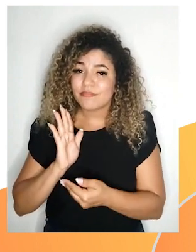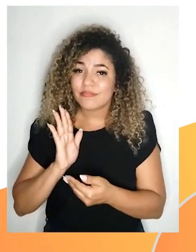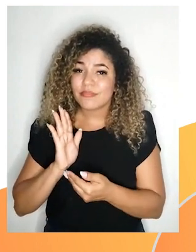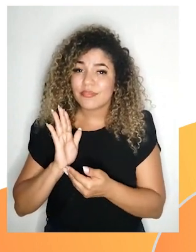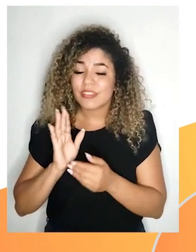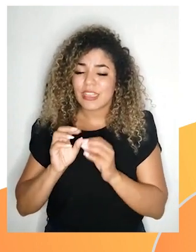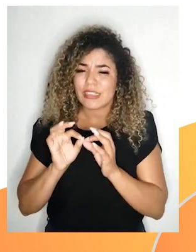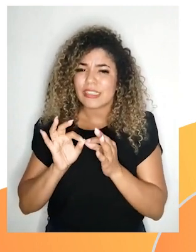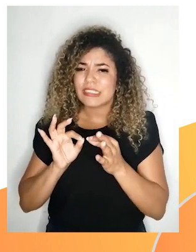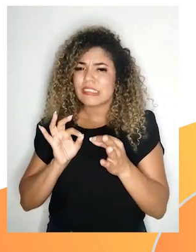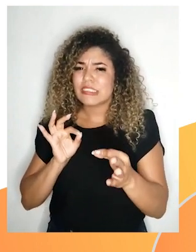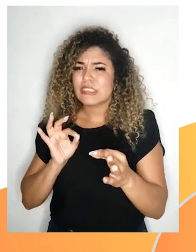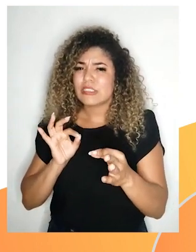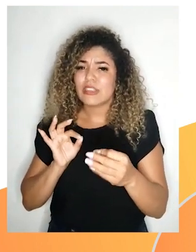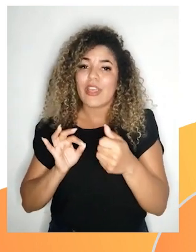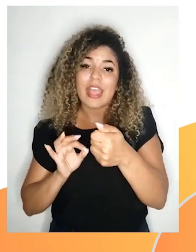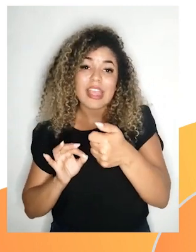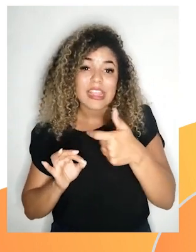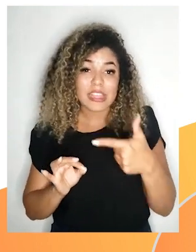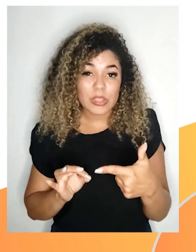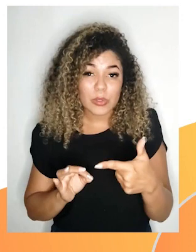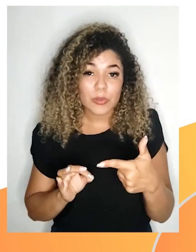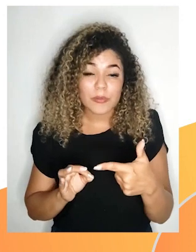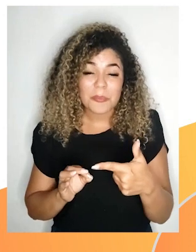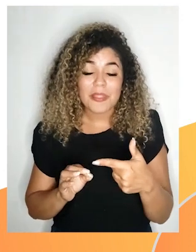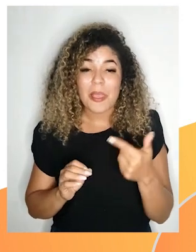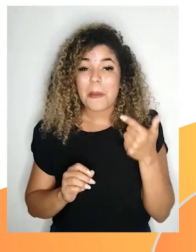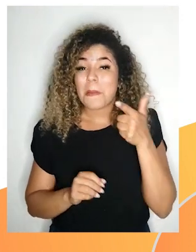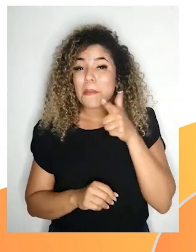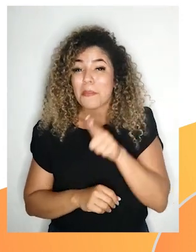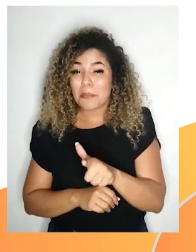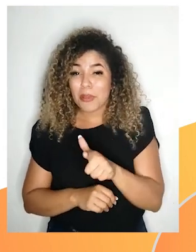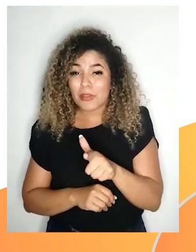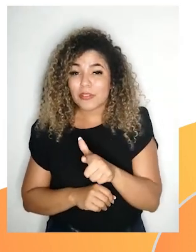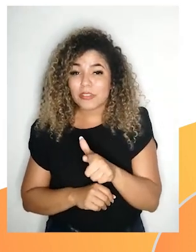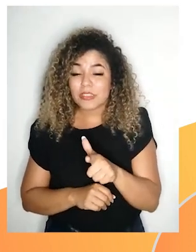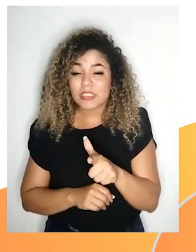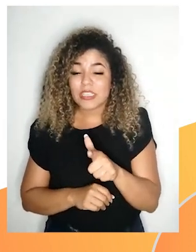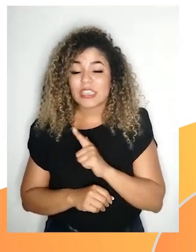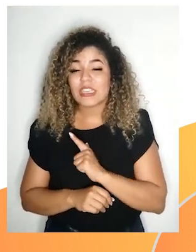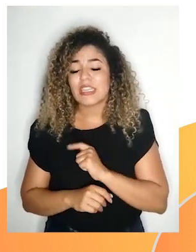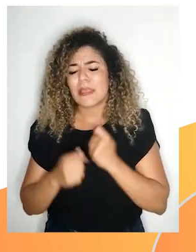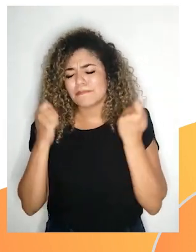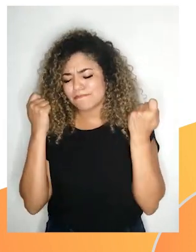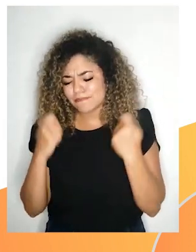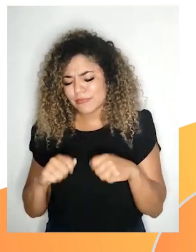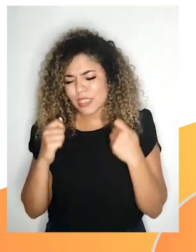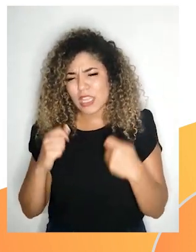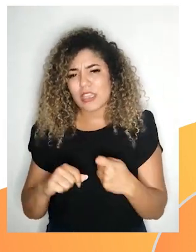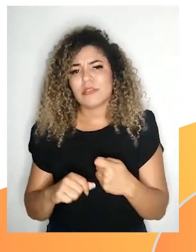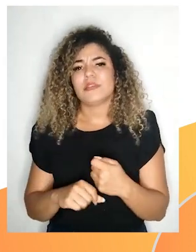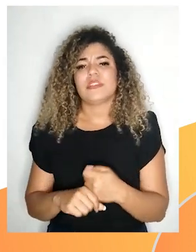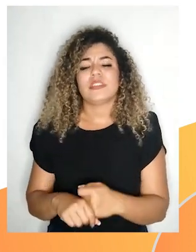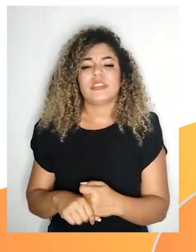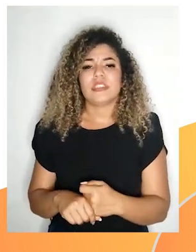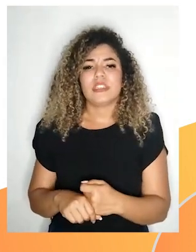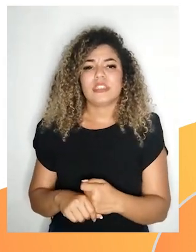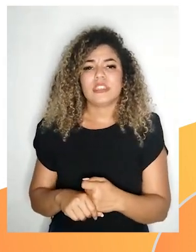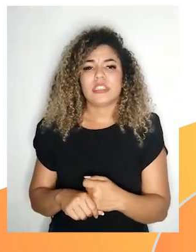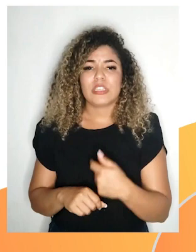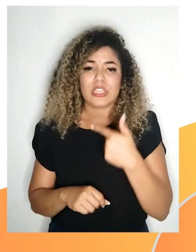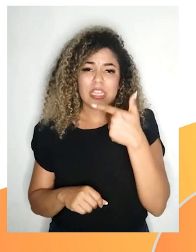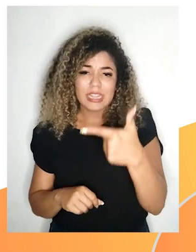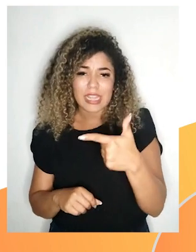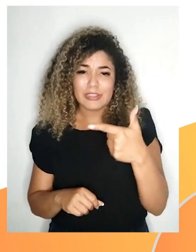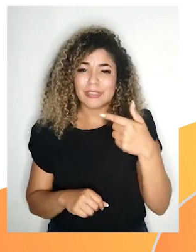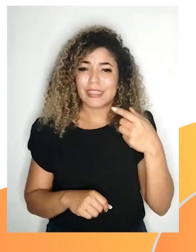a distância é 12. Então, para tirar esses 12 pontos, ele precisaria, aqui na rodada